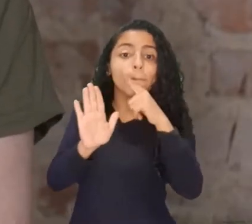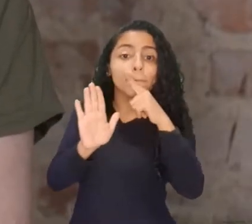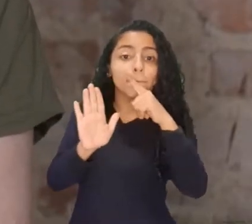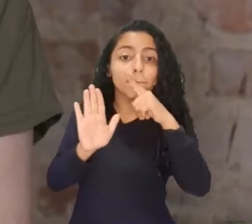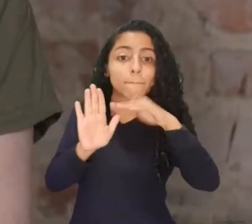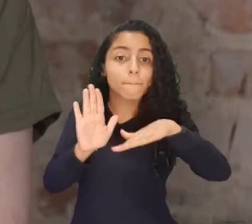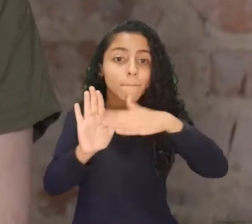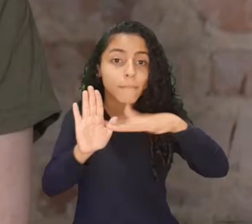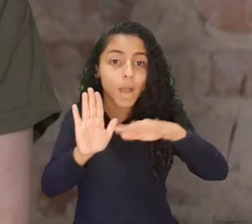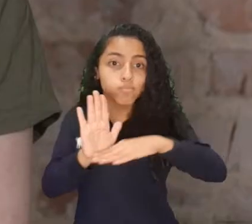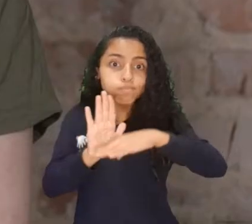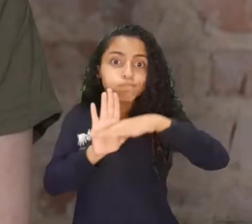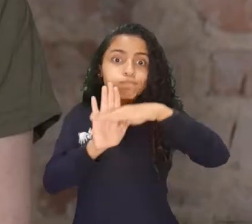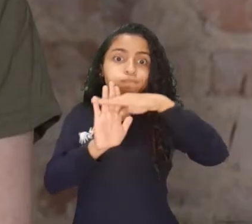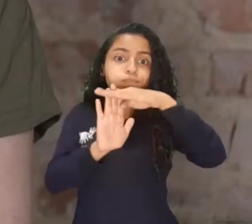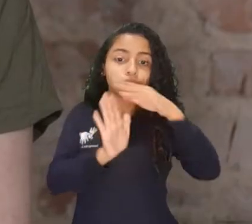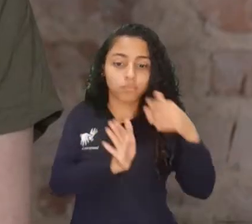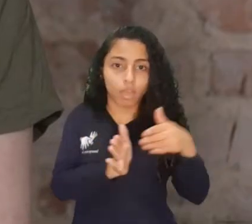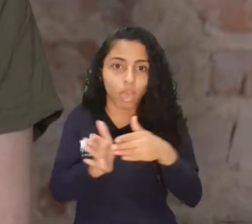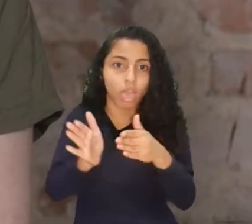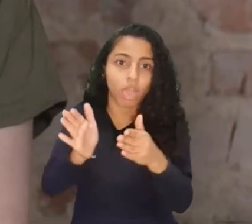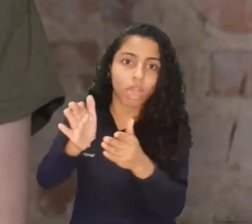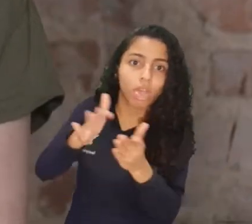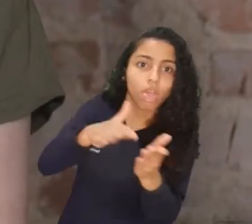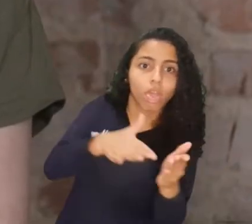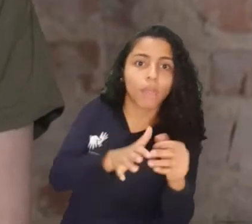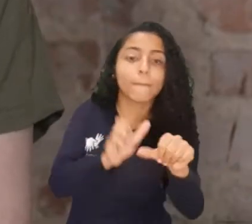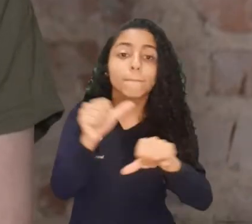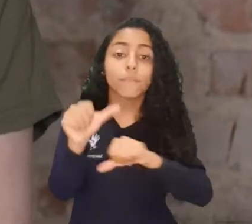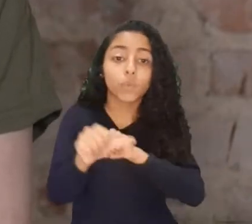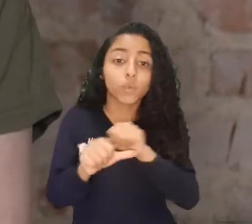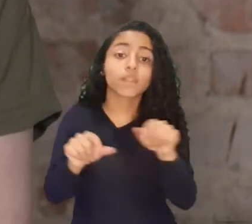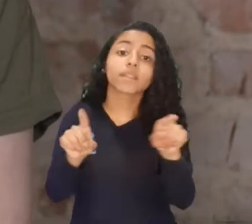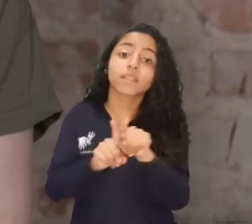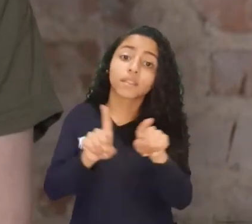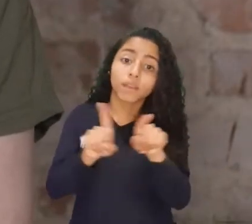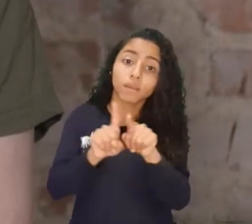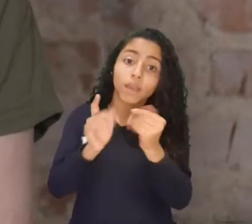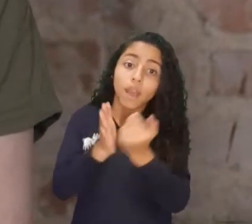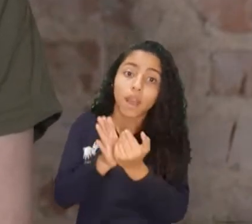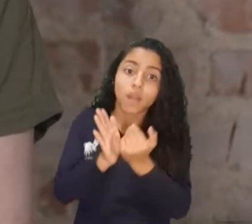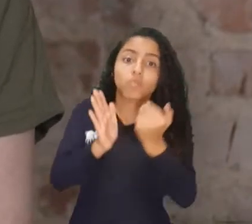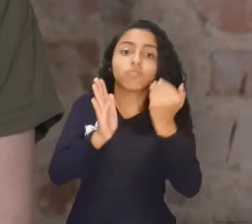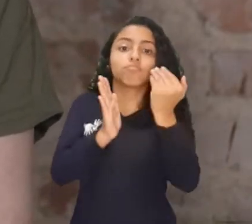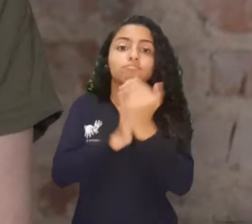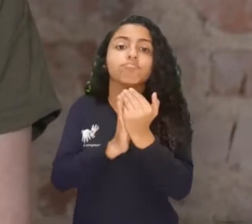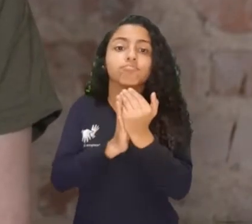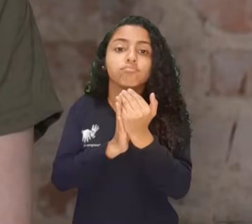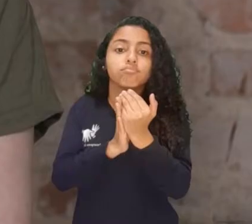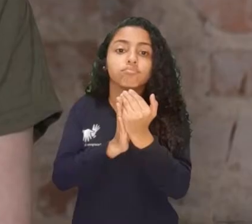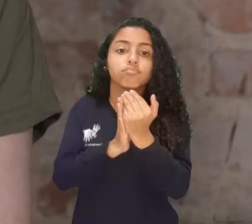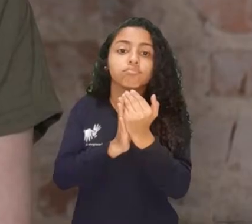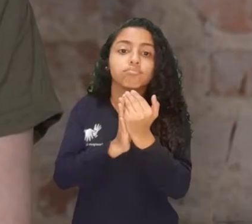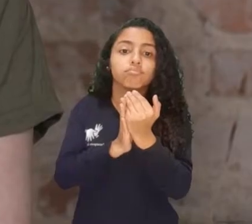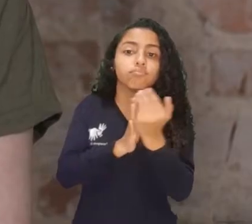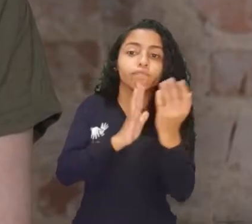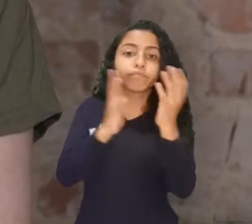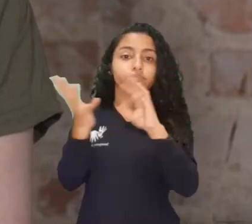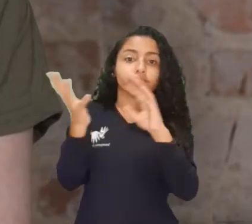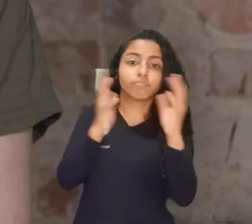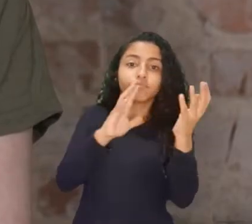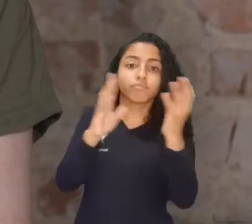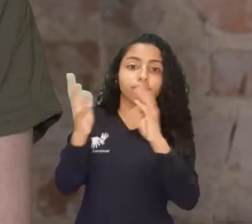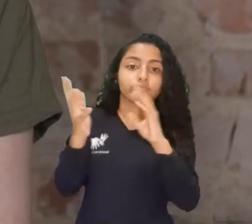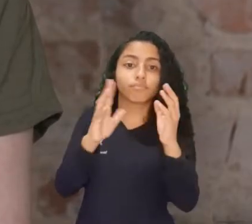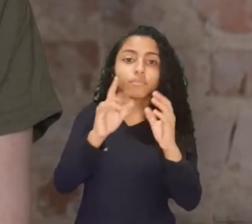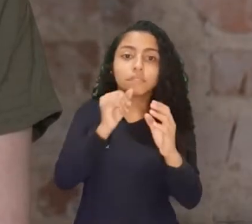correntes marinhas e também no aumento da frequência e da severidade dos eventos extremos, como